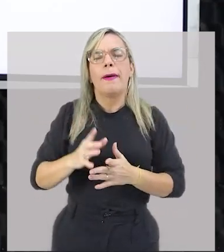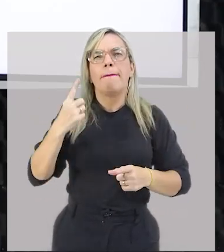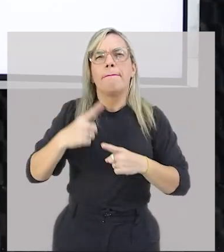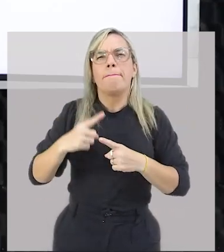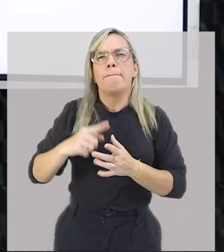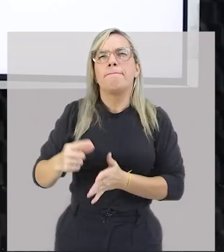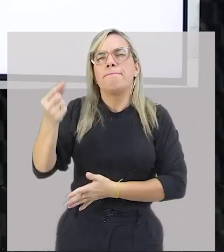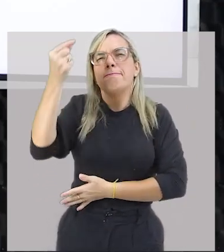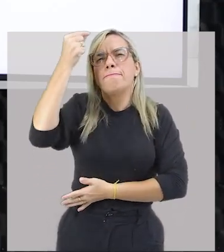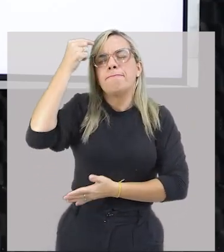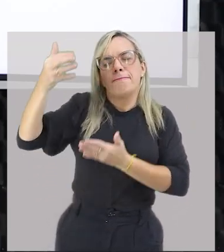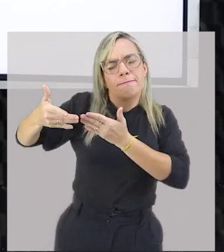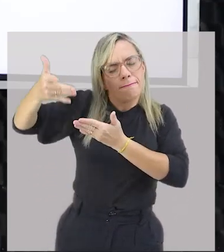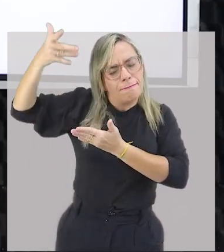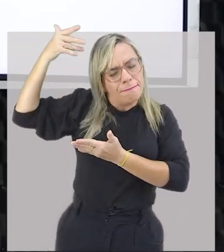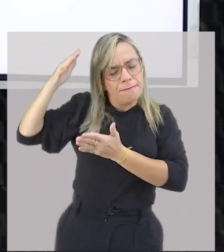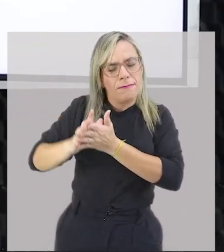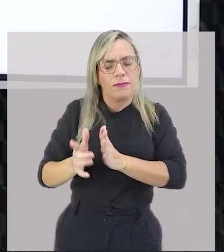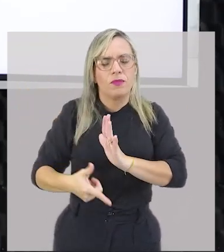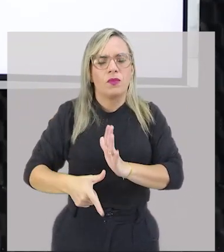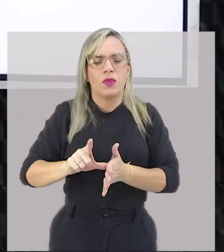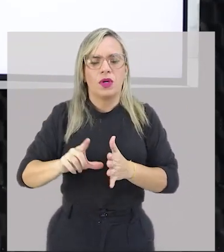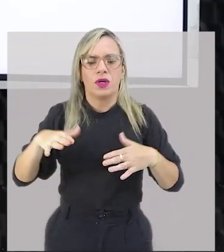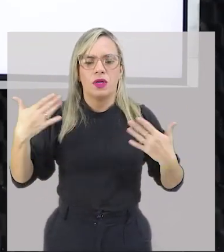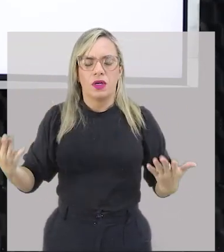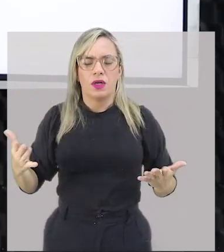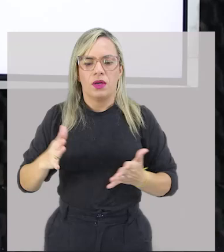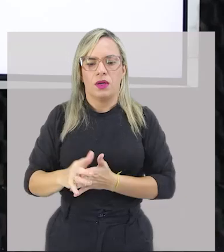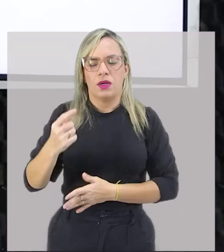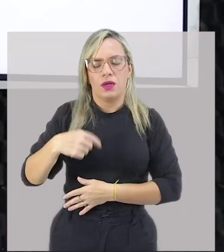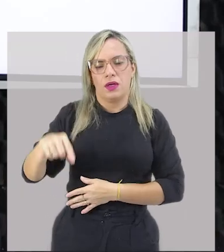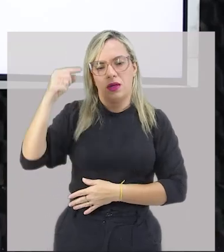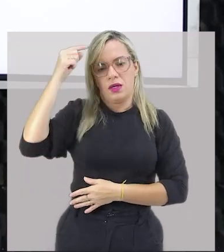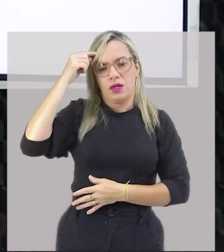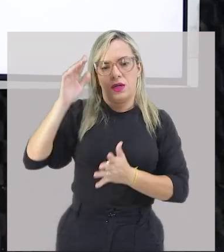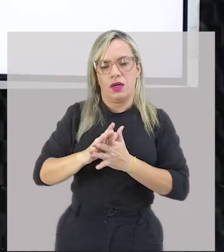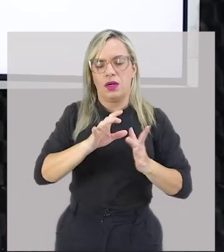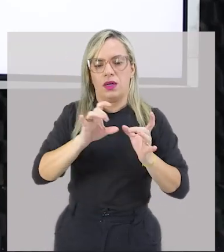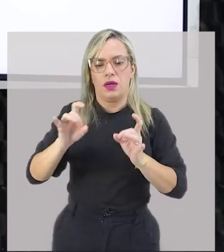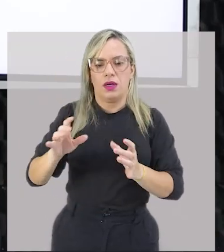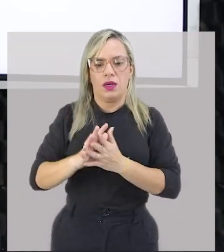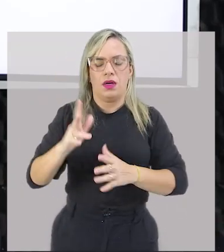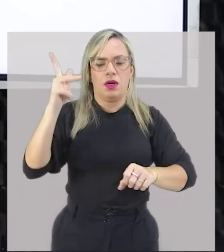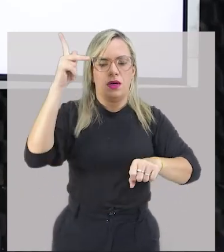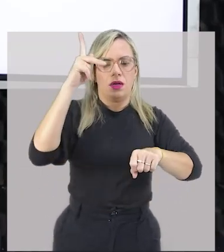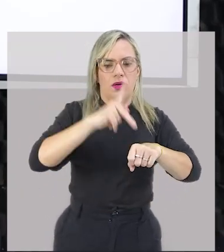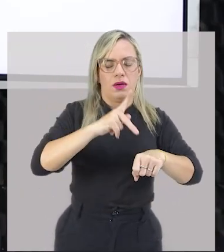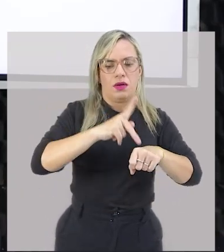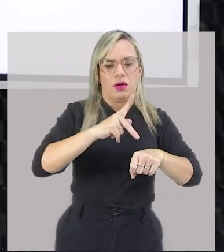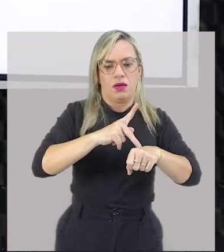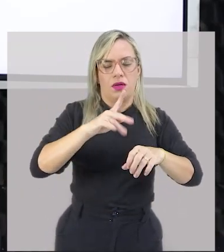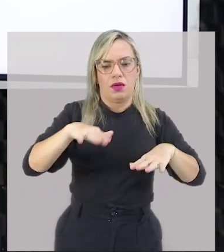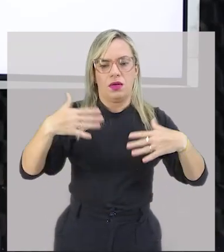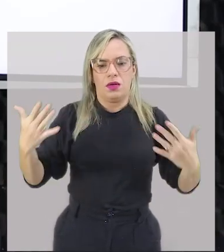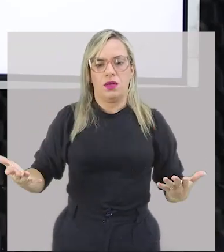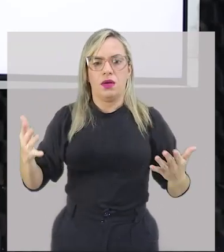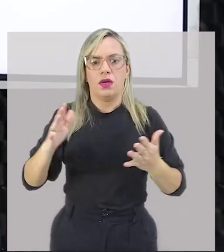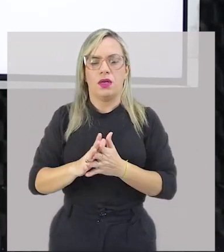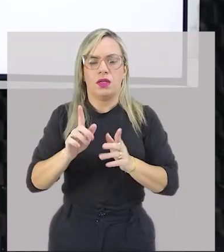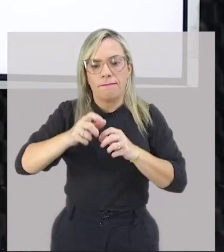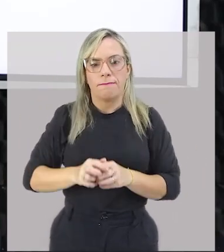pensava antes? Se pensava o seguinte, se você abandonar uma pedra e uma